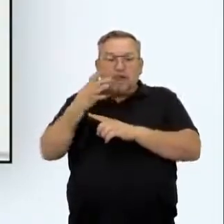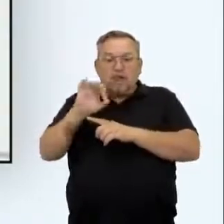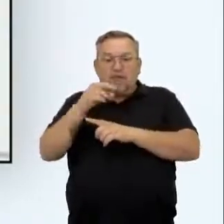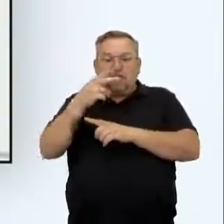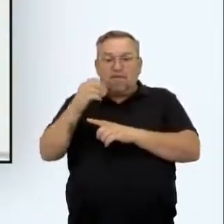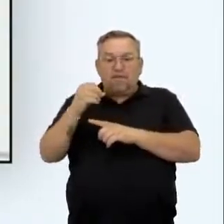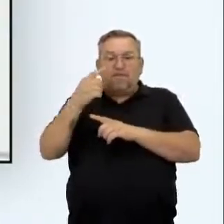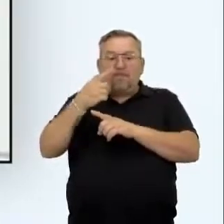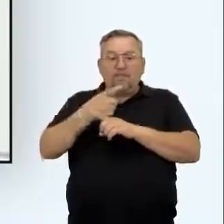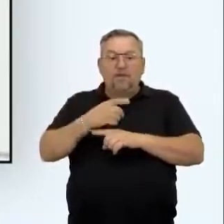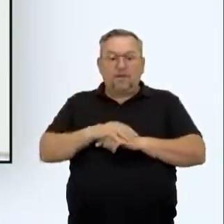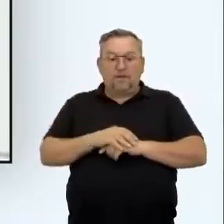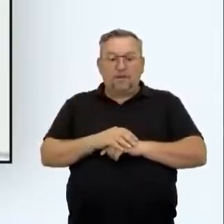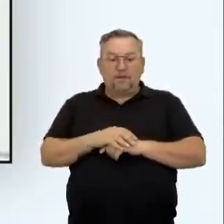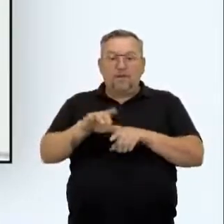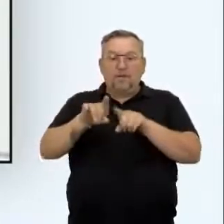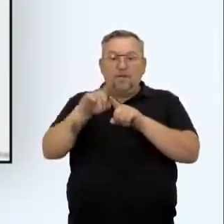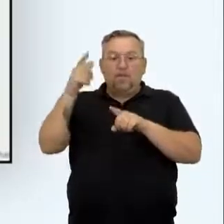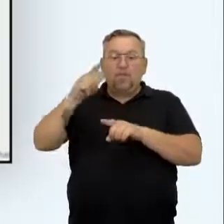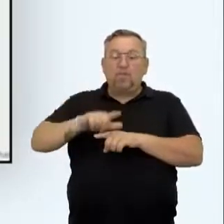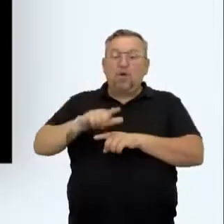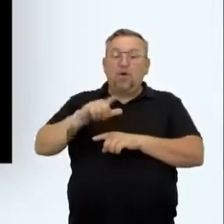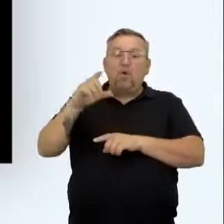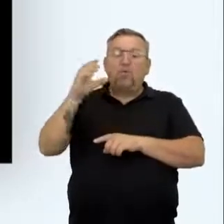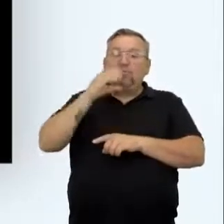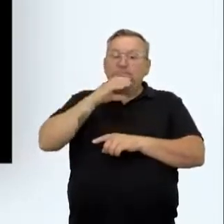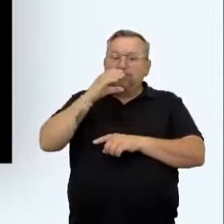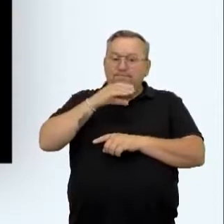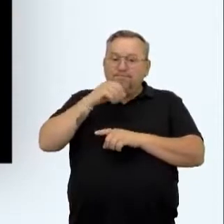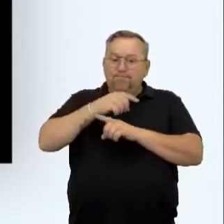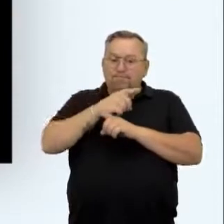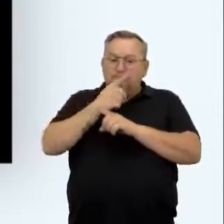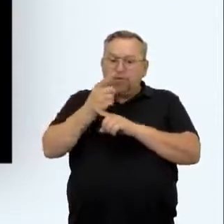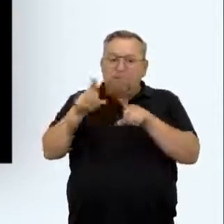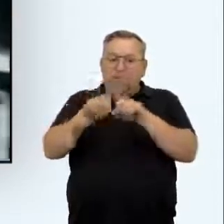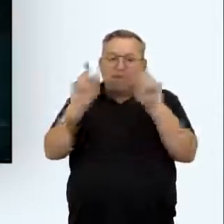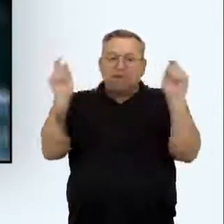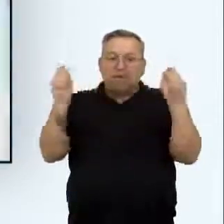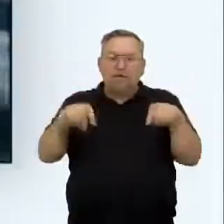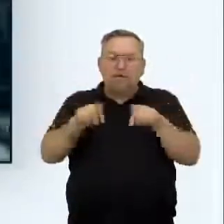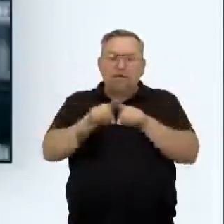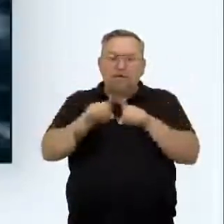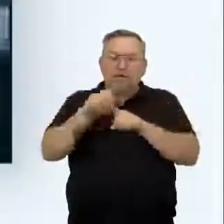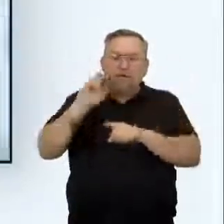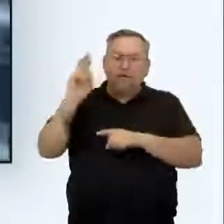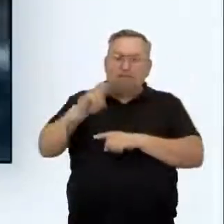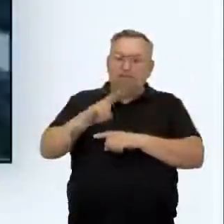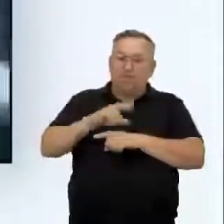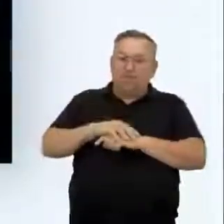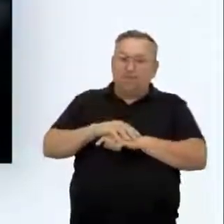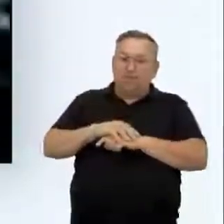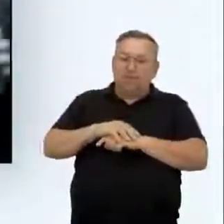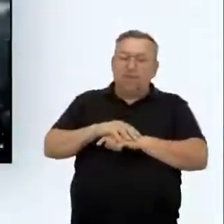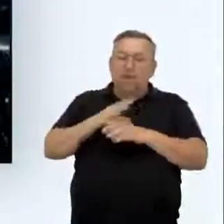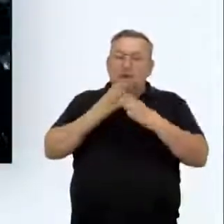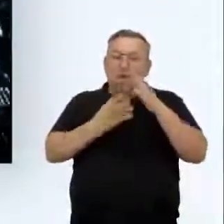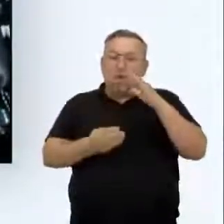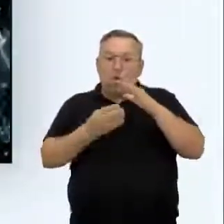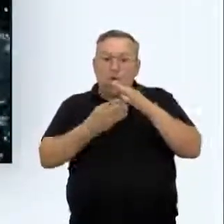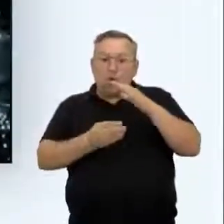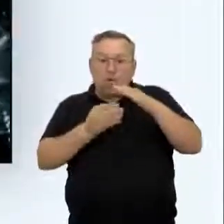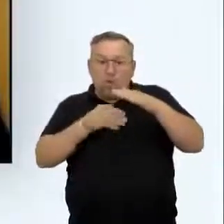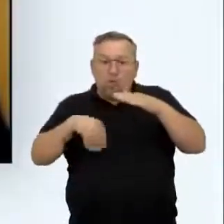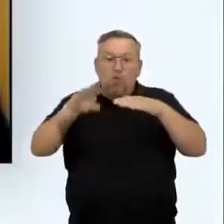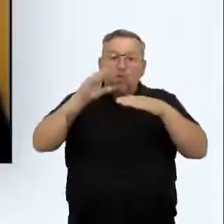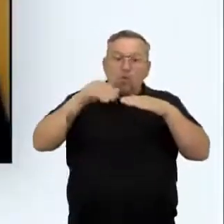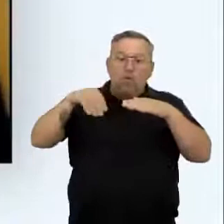rápido que uma 4G, maior velocidade leva a maior capacidade de trânsito de dados, tanto para upload como para